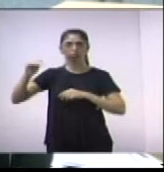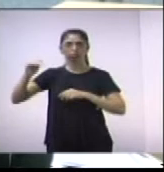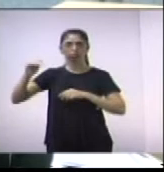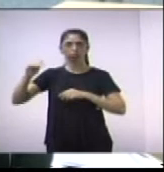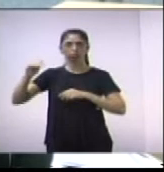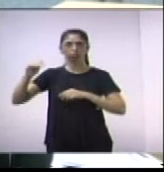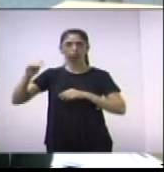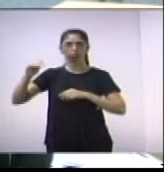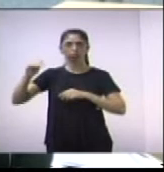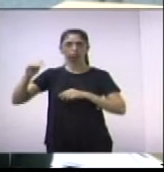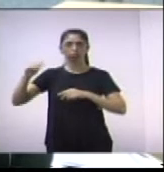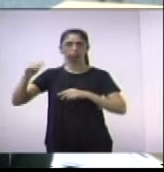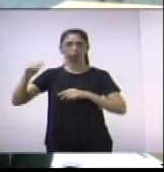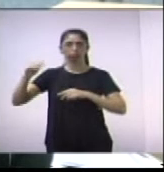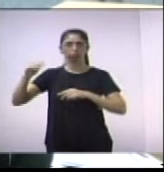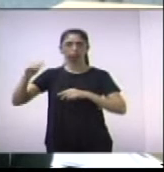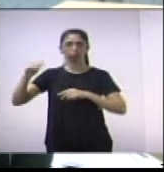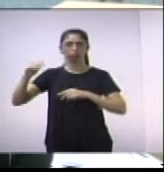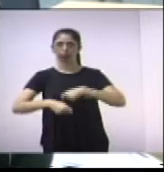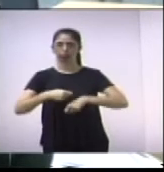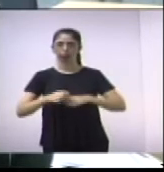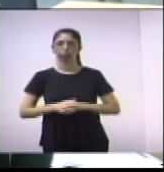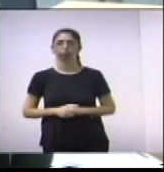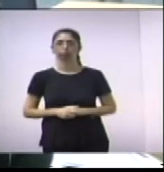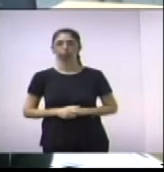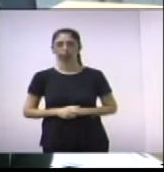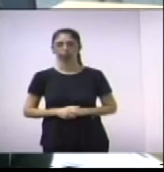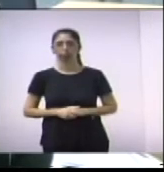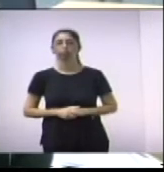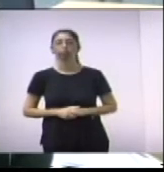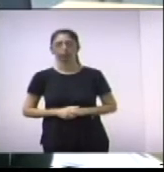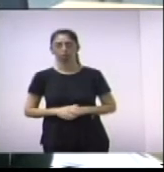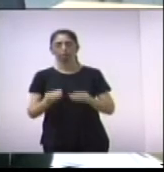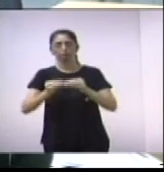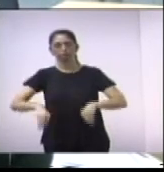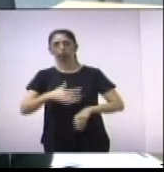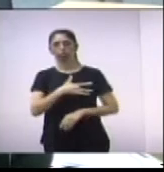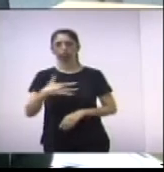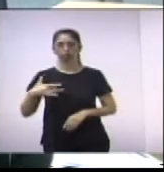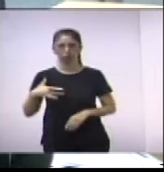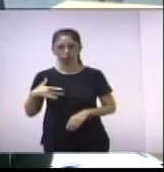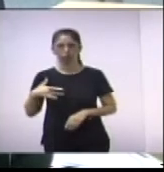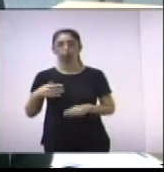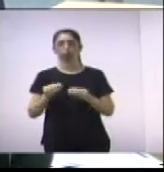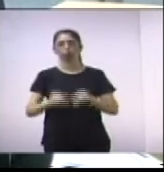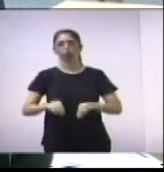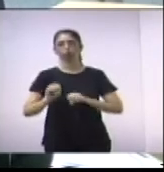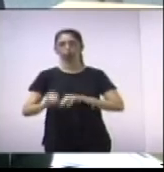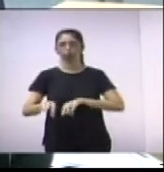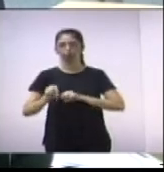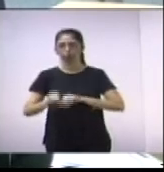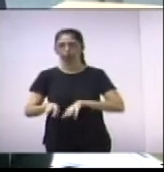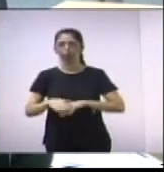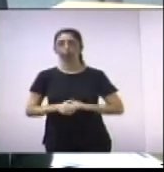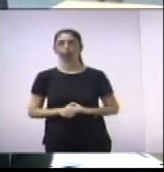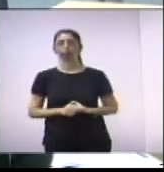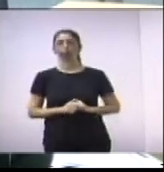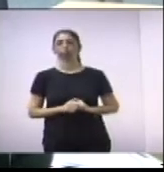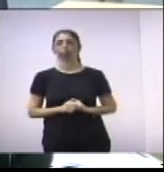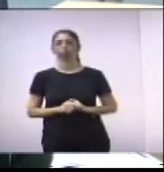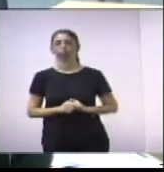da municipalidade que lesaram a saúde, que lesaram a educação e que